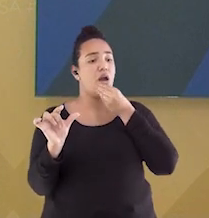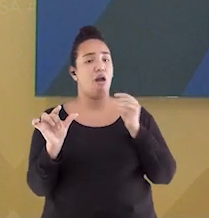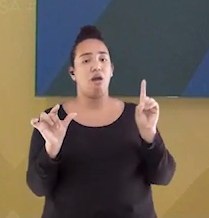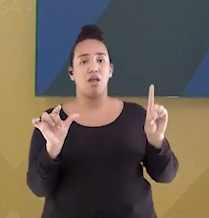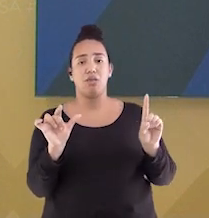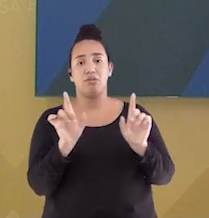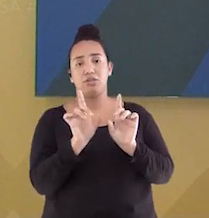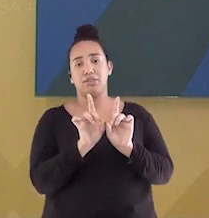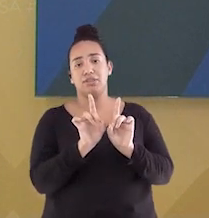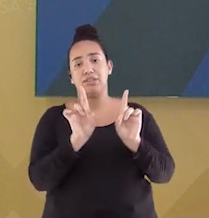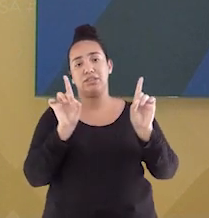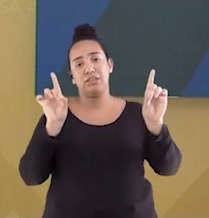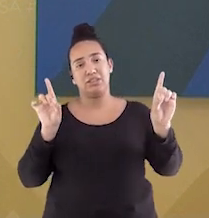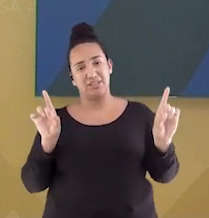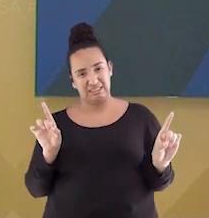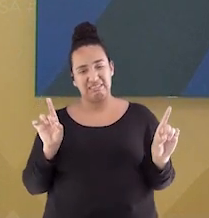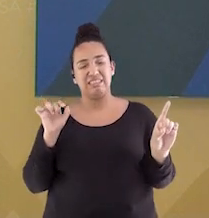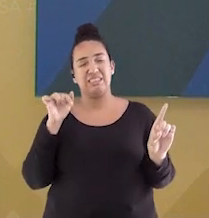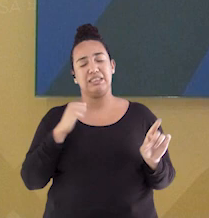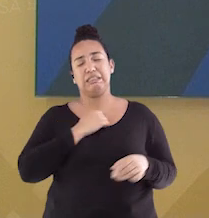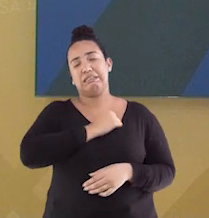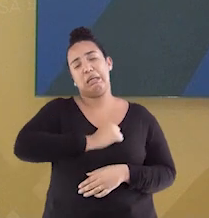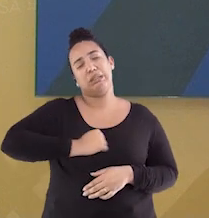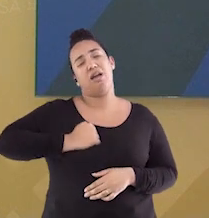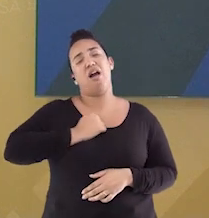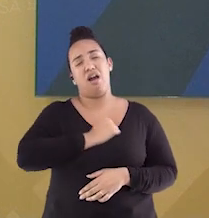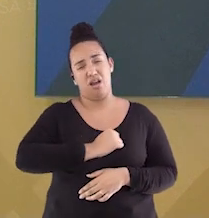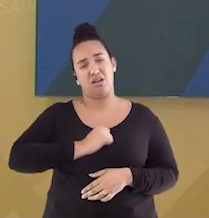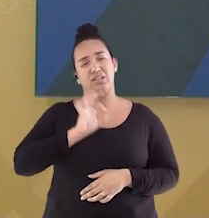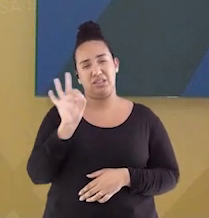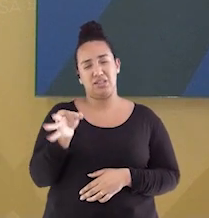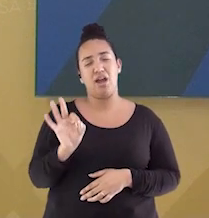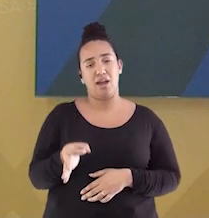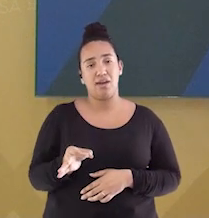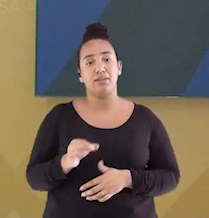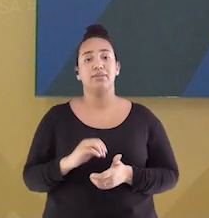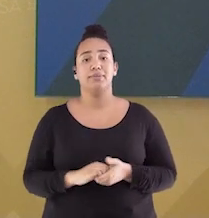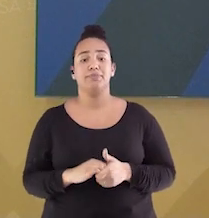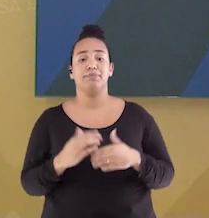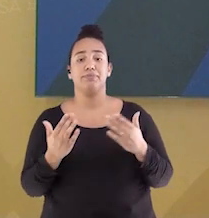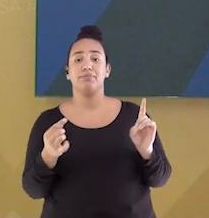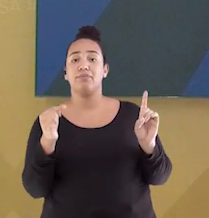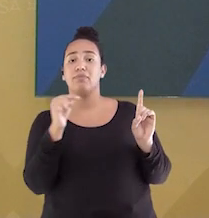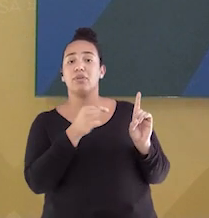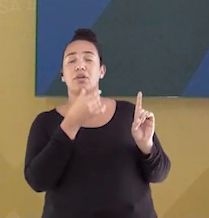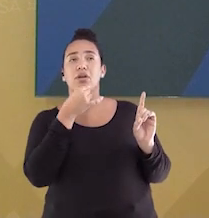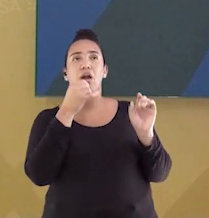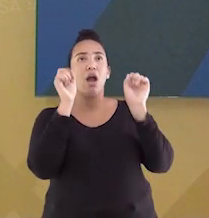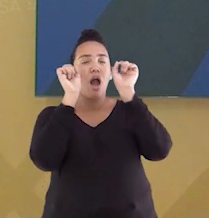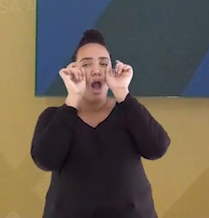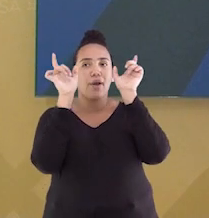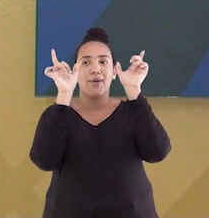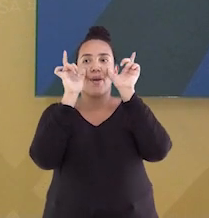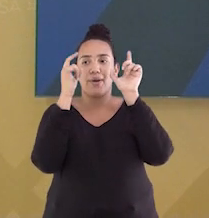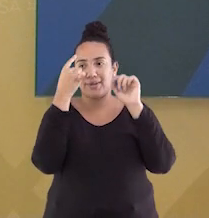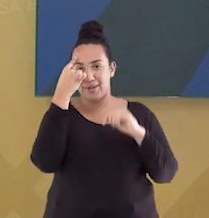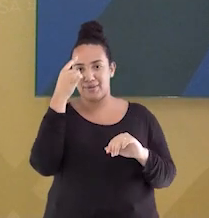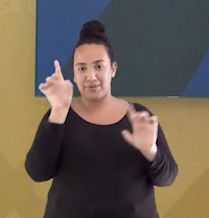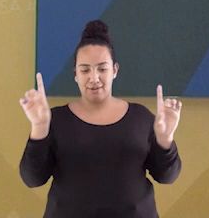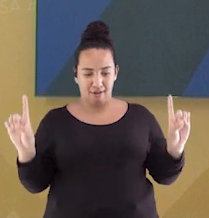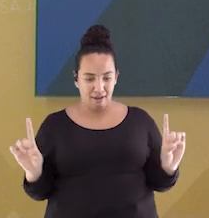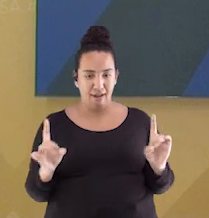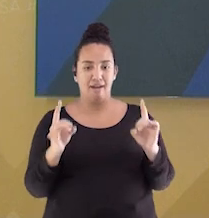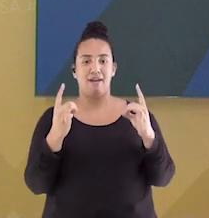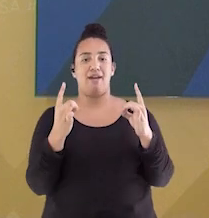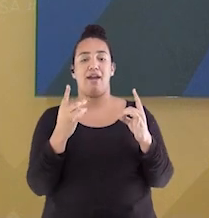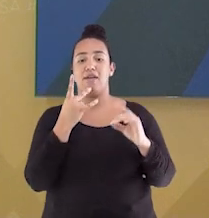que bate a saudade, né? Aquela vontade de ver, de estar perto. Daí o rapaz acorda no dia que eles vão se encontrar. Aí começa a falar